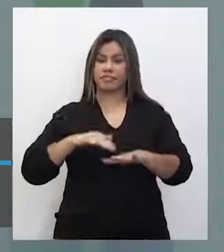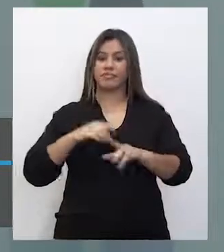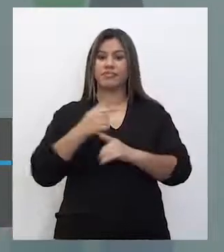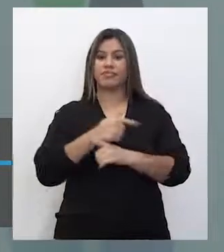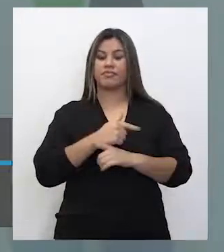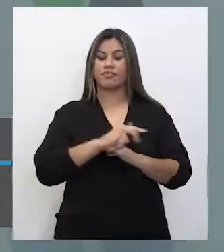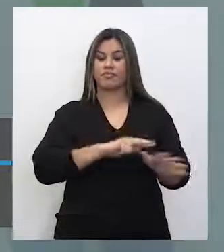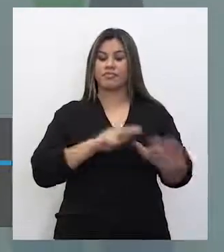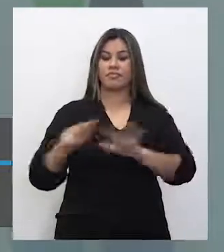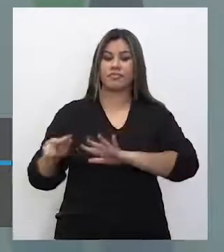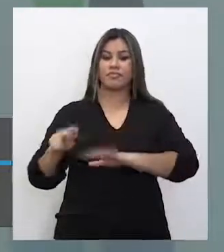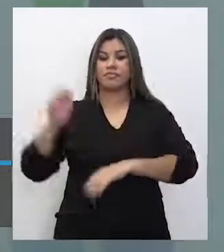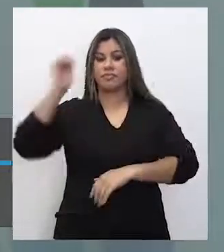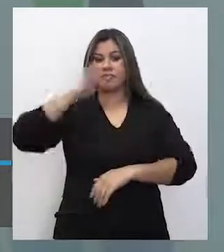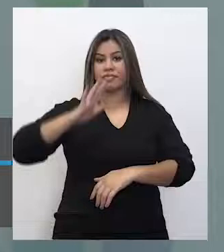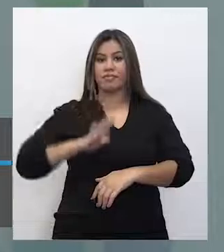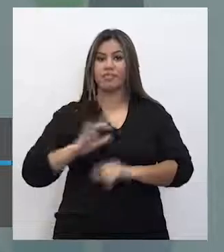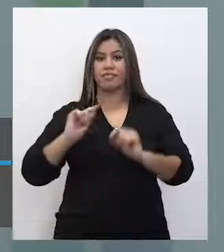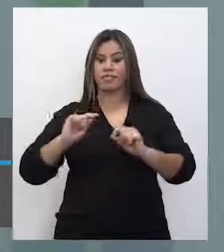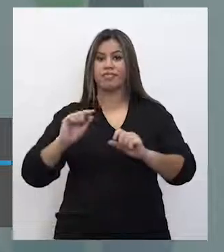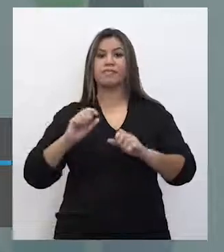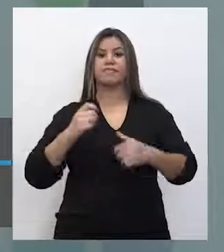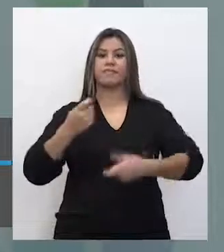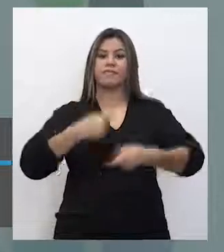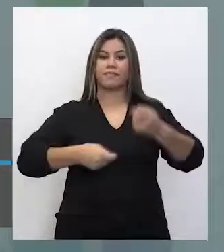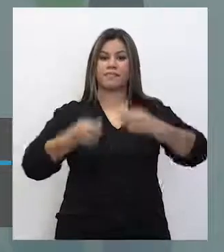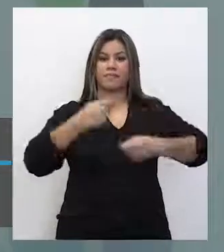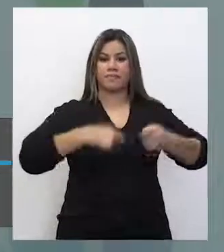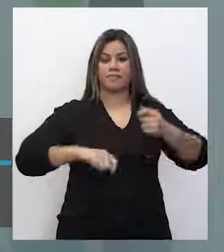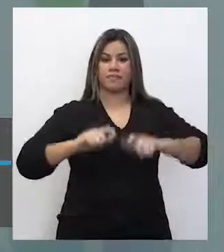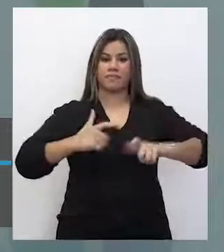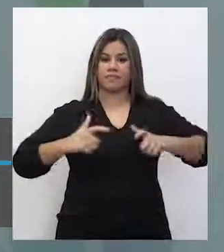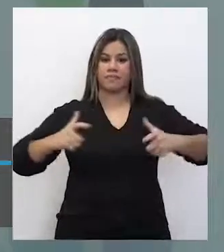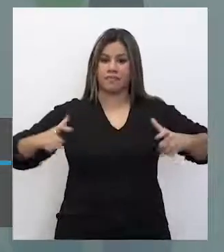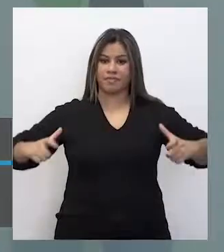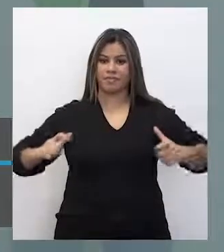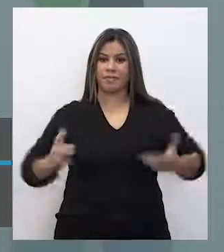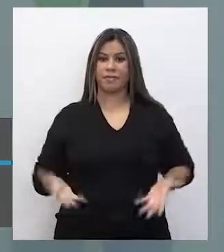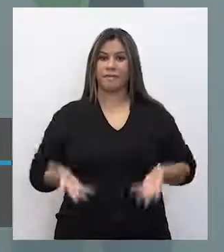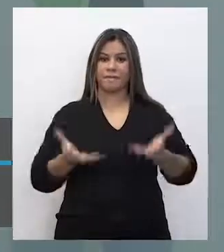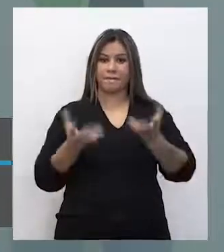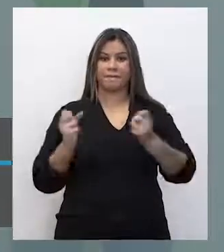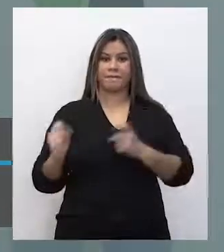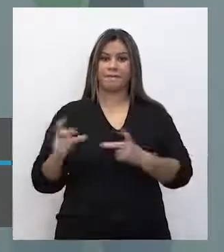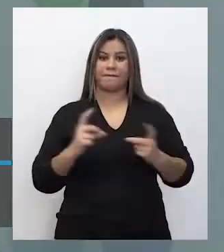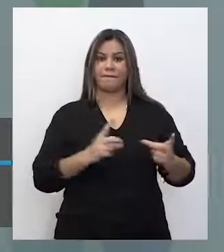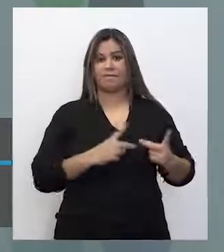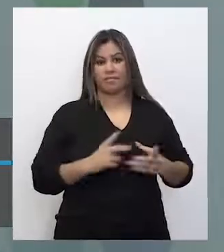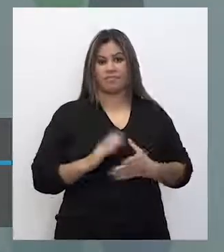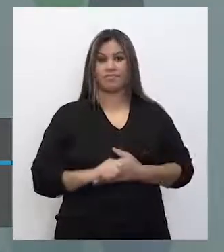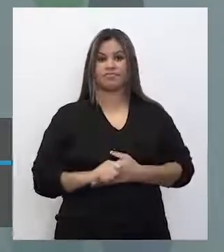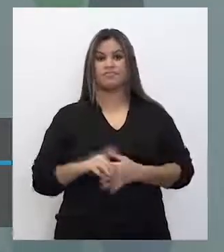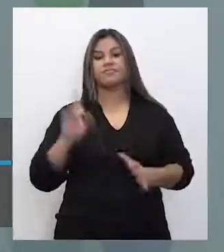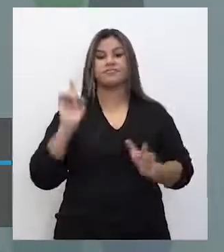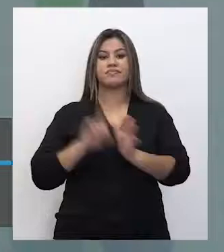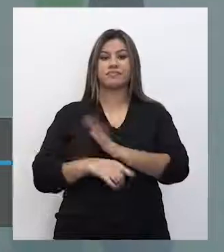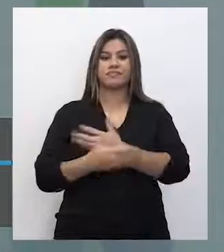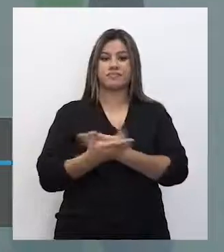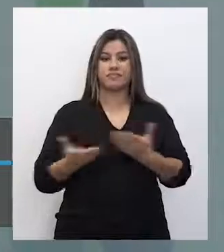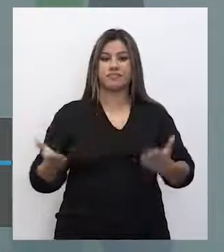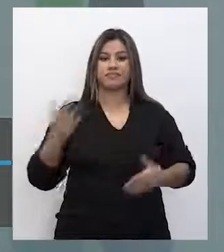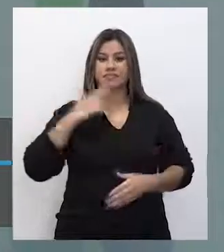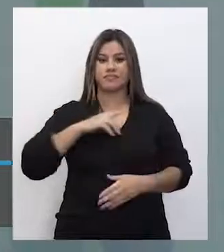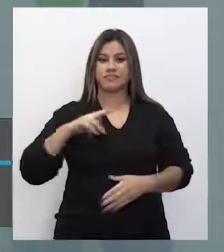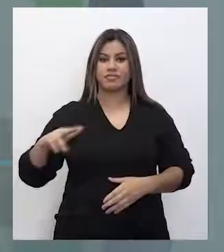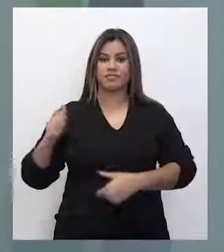Brasil inteiro tiveram essa ação aí para aumentar, impulsionar as vendas. E a pergunta para os alunos de vocês aí dentro